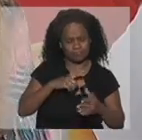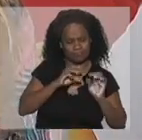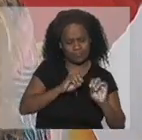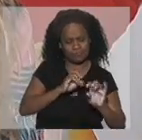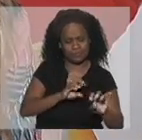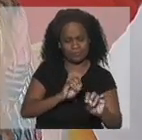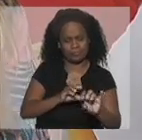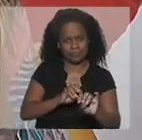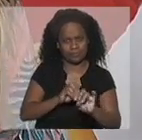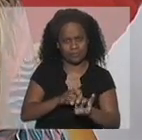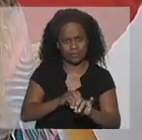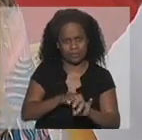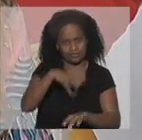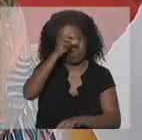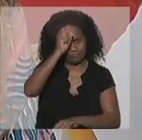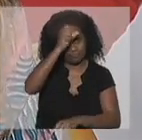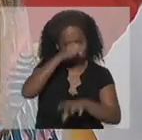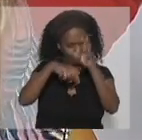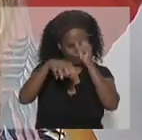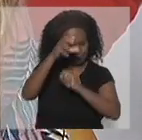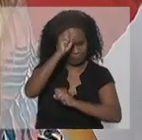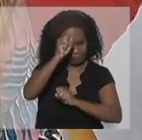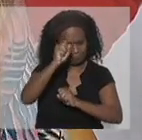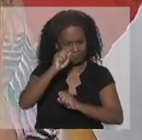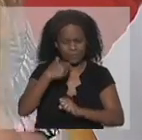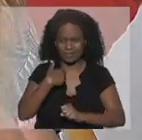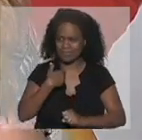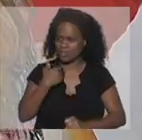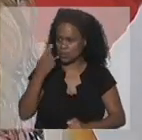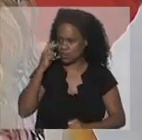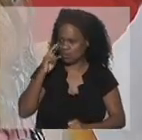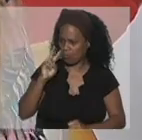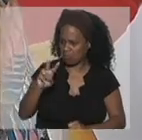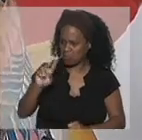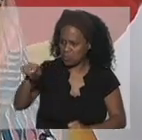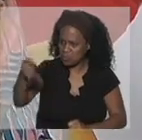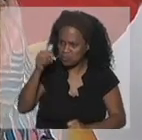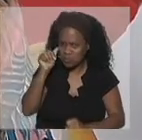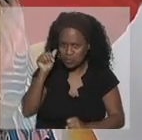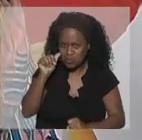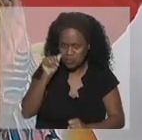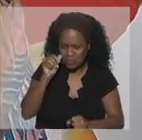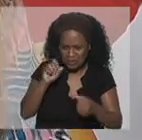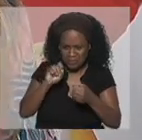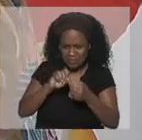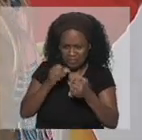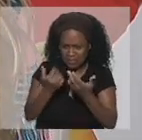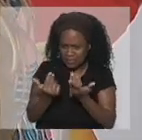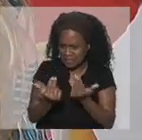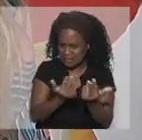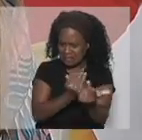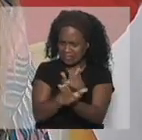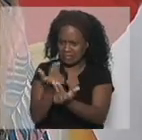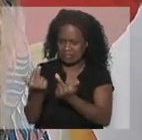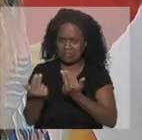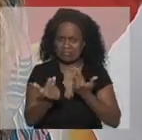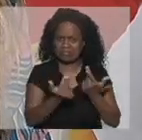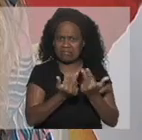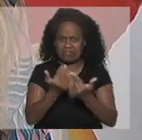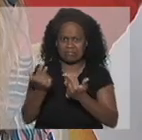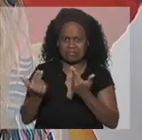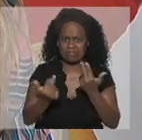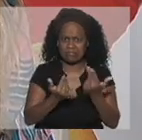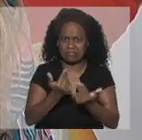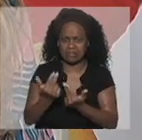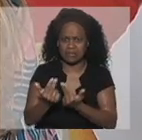esse aprendizado. Às vezes a gente fica frustrada com outras mulheres que reproduzem um pouco esse discurso,